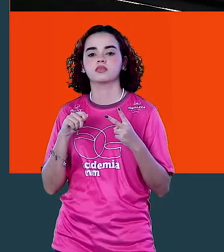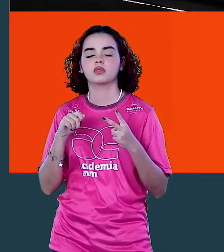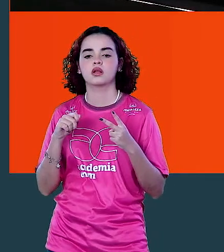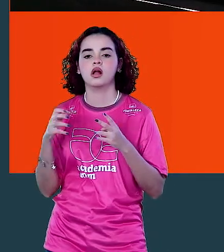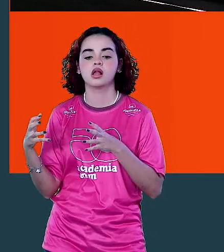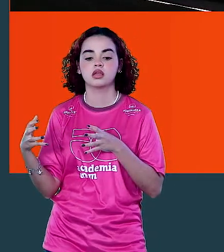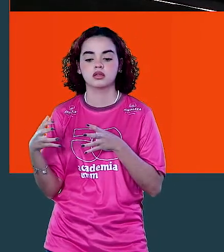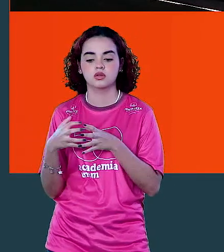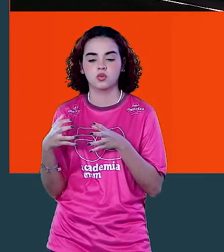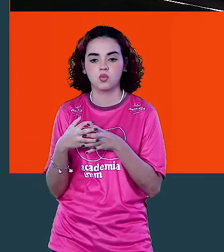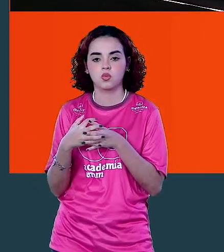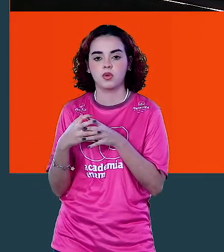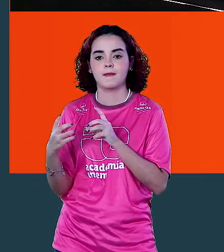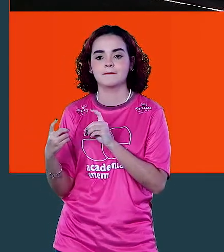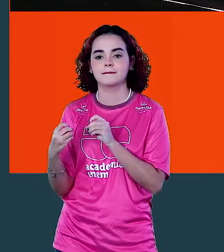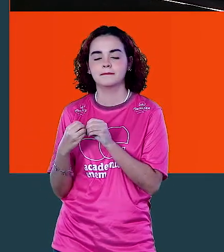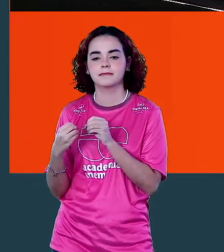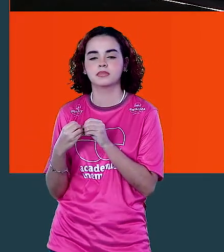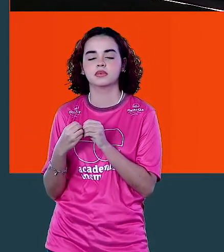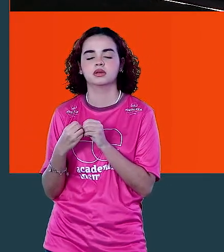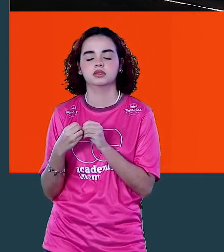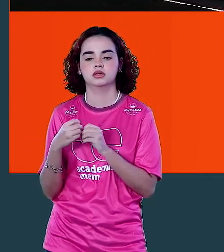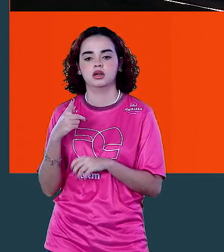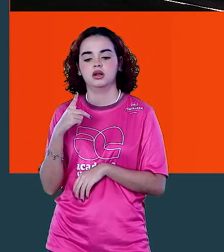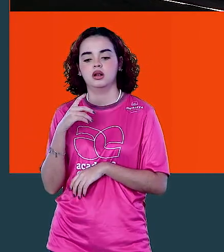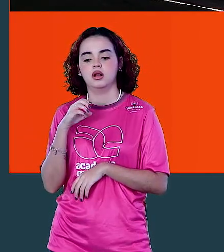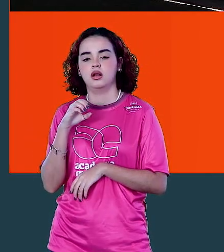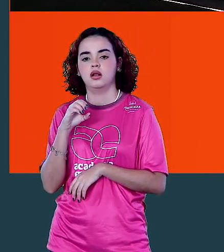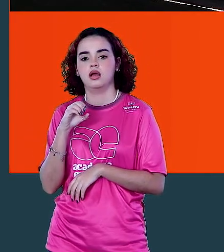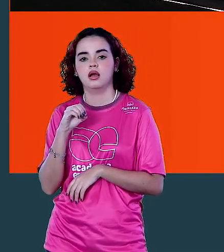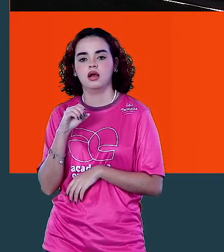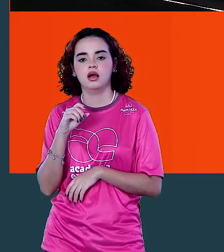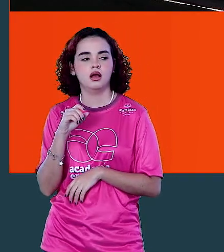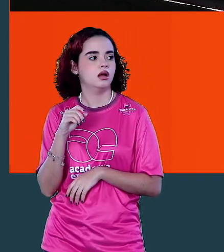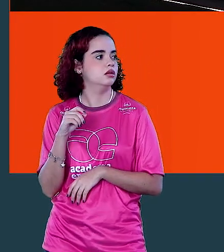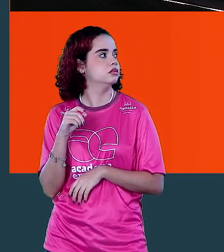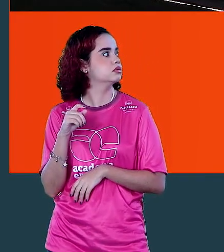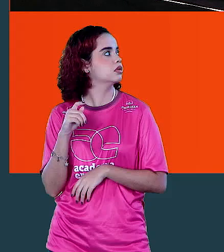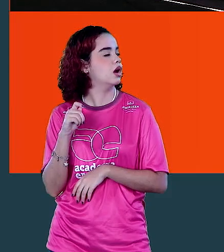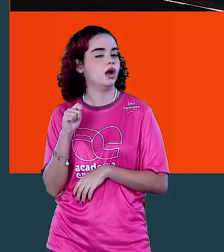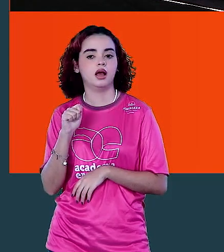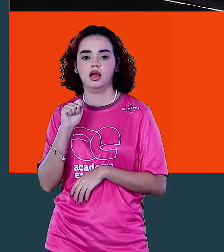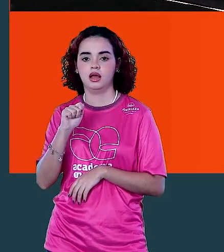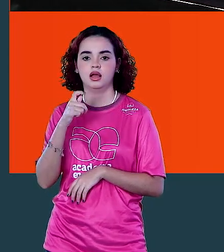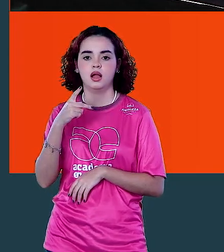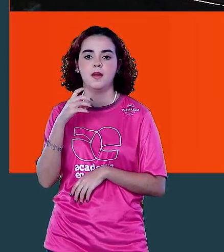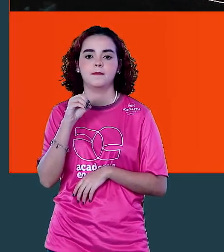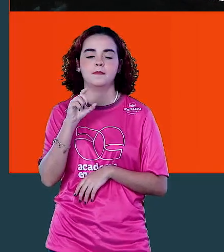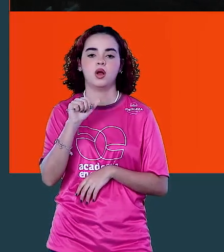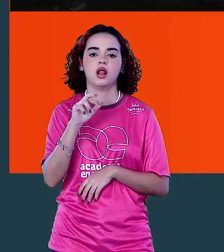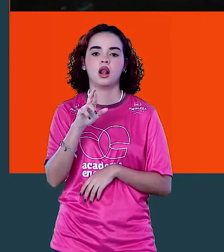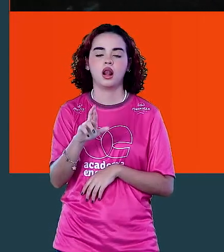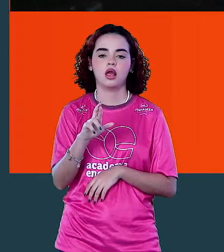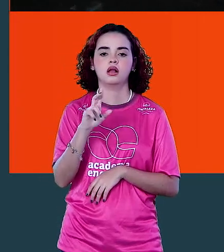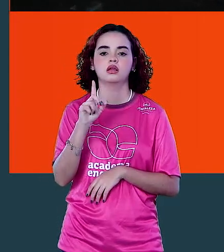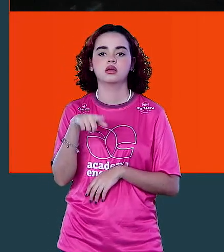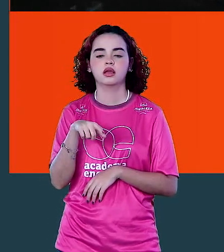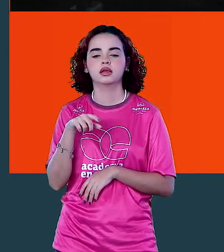por proximidade e crie uma interação entre elas, qual é o nome da interação? Dipolo